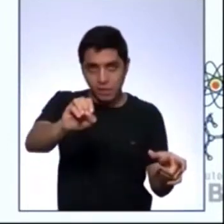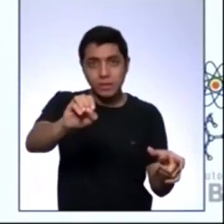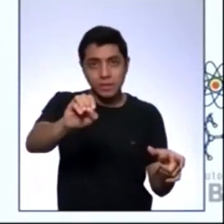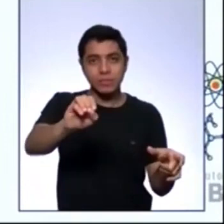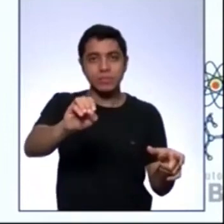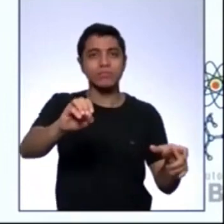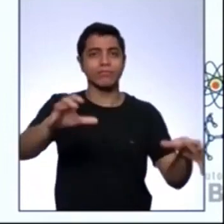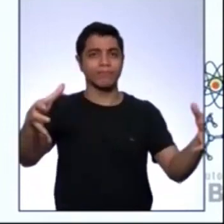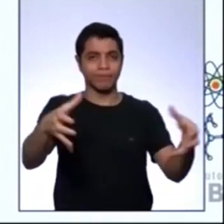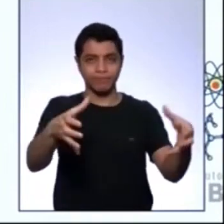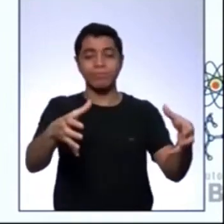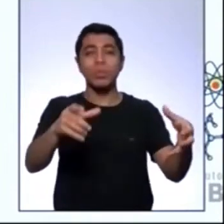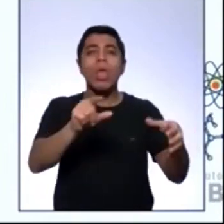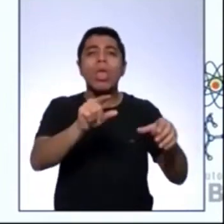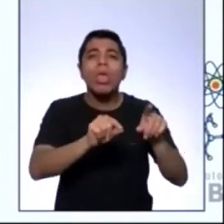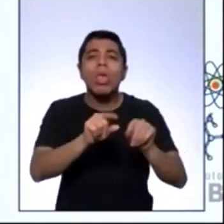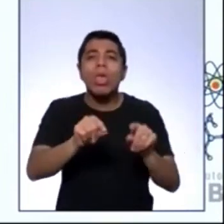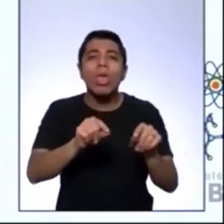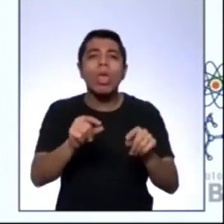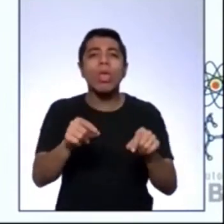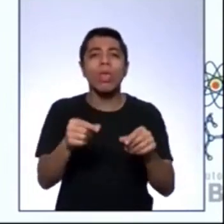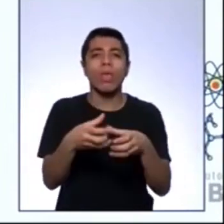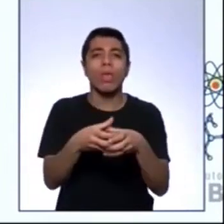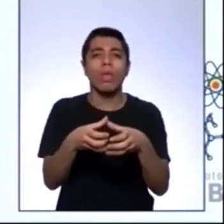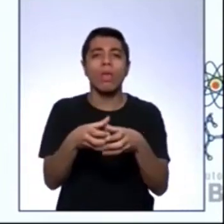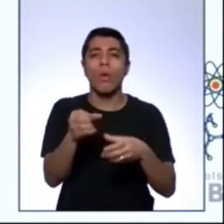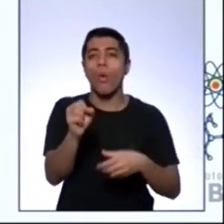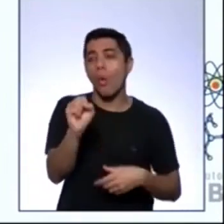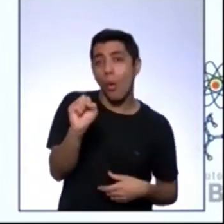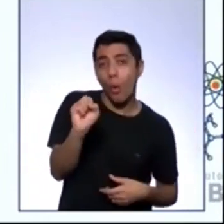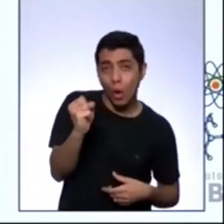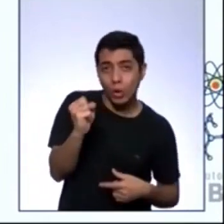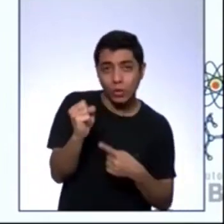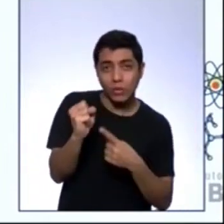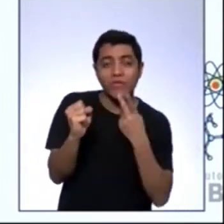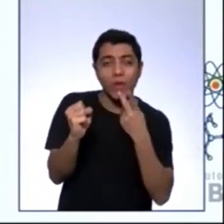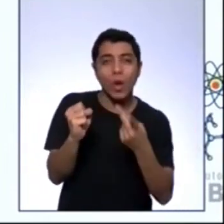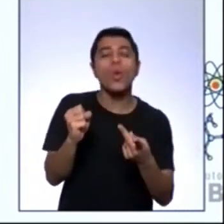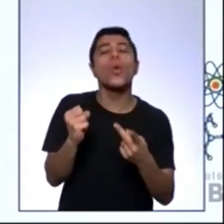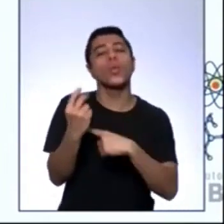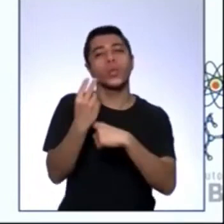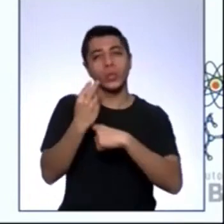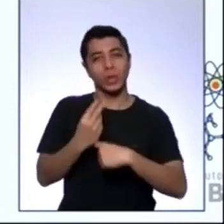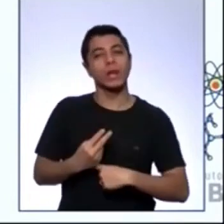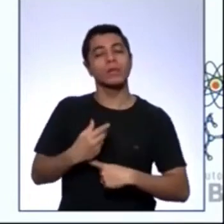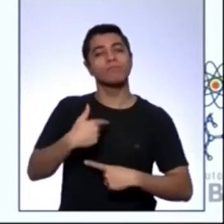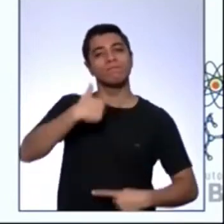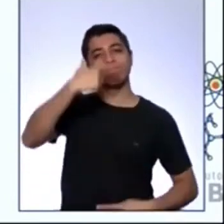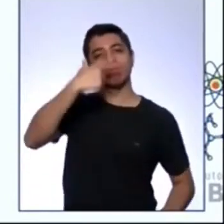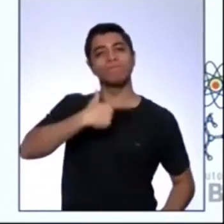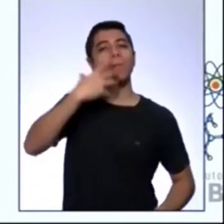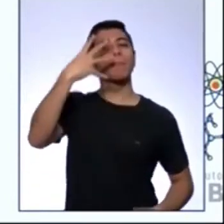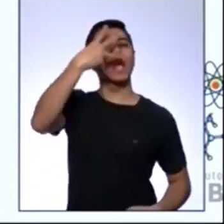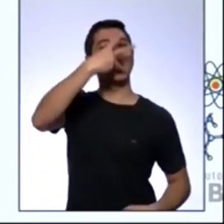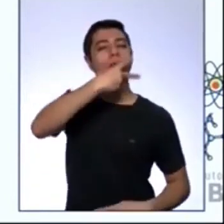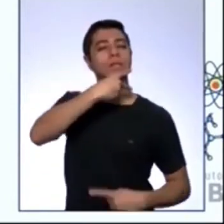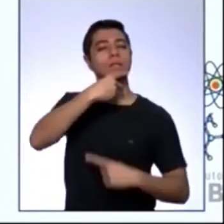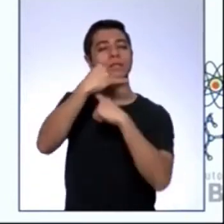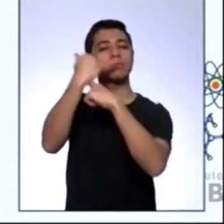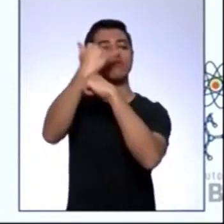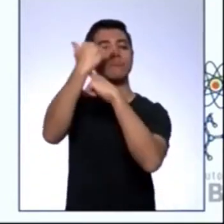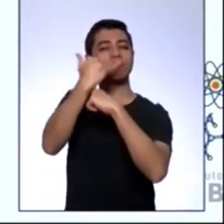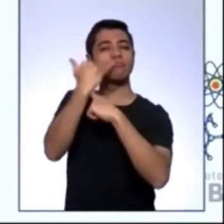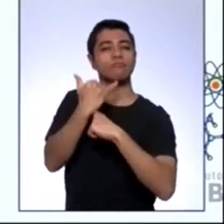né meu caso gente é um caso perdido lá não apenas da higiene pessoal outra maneira de